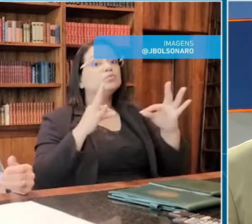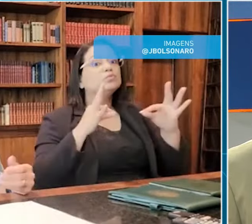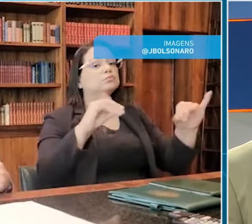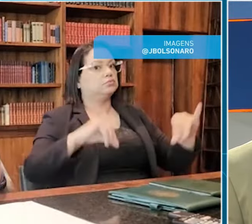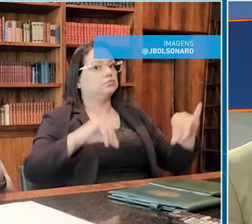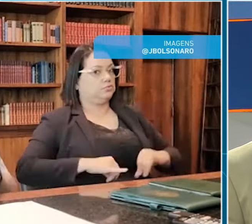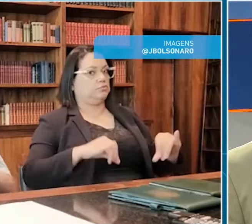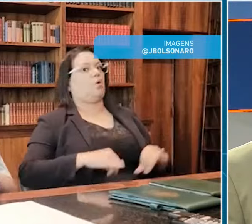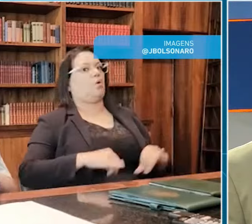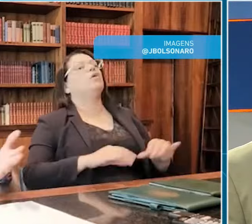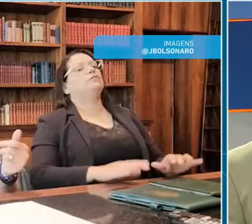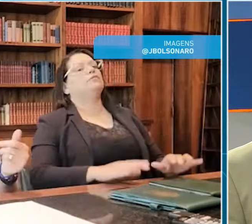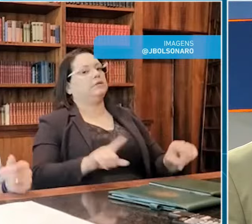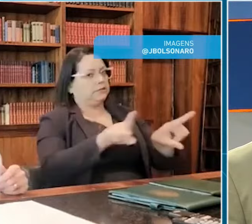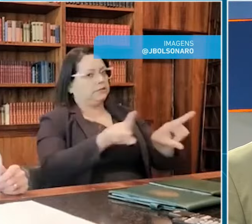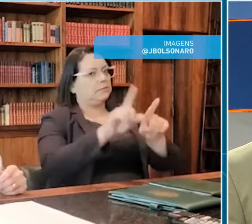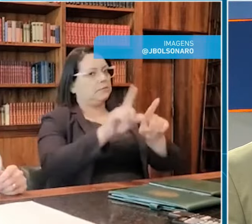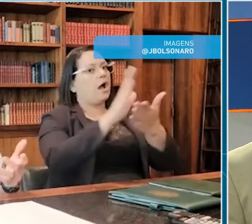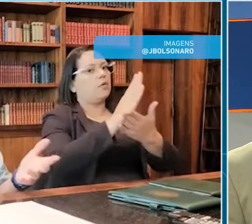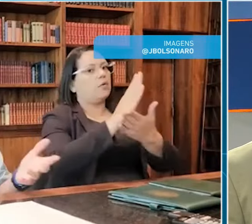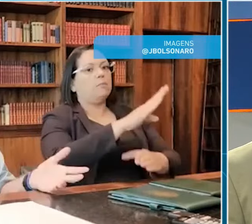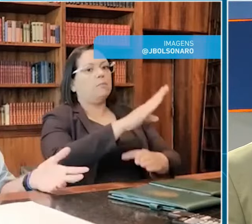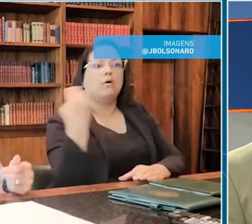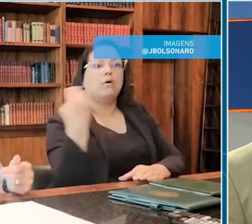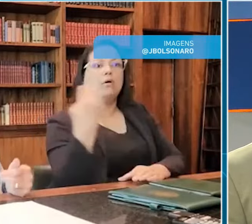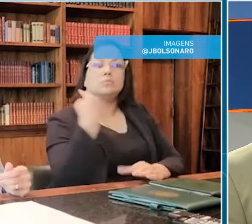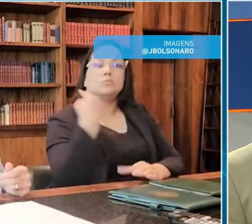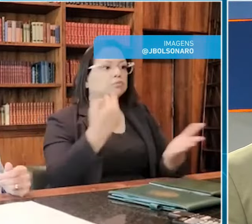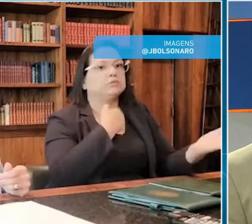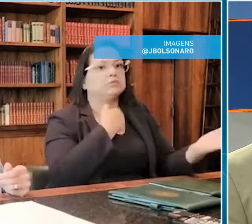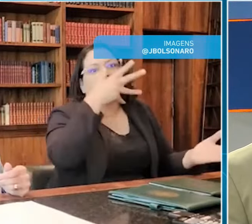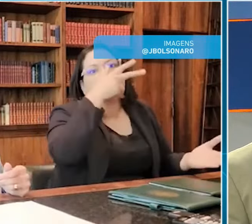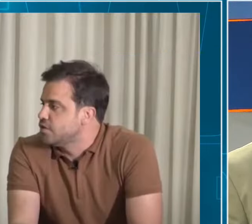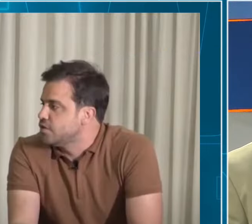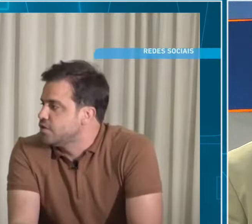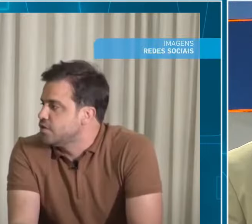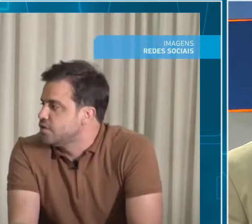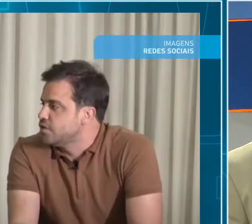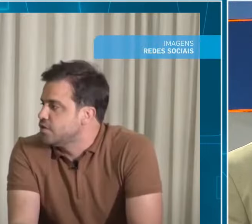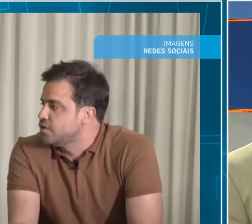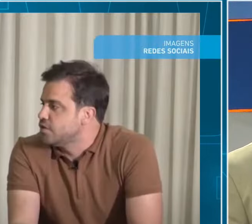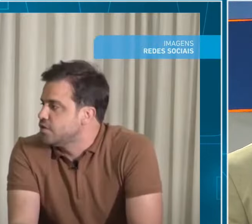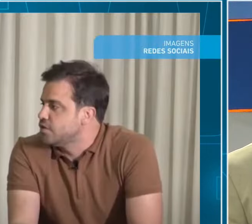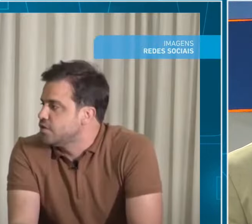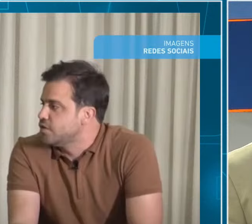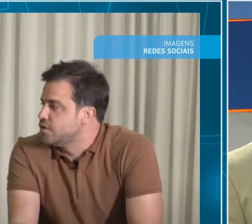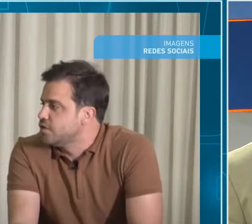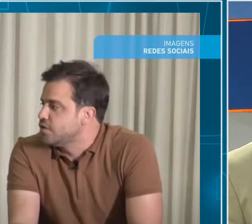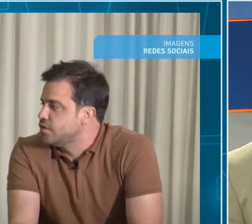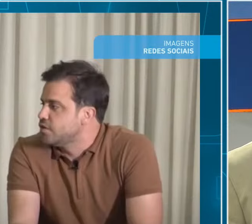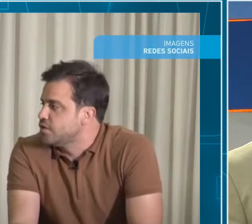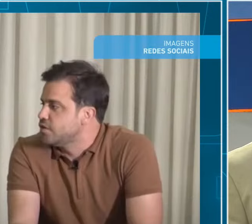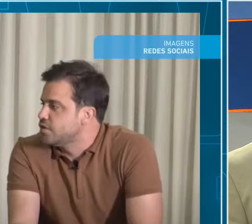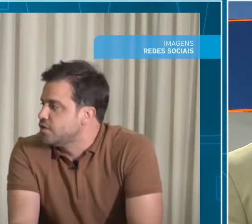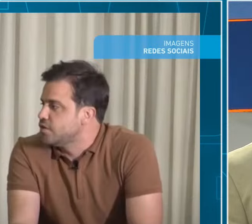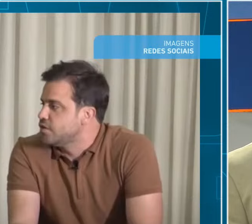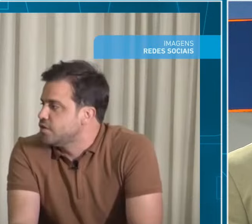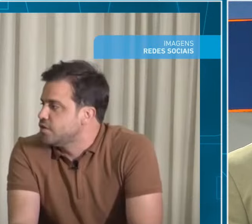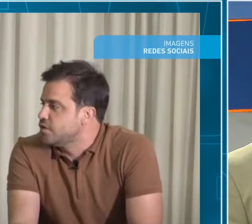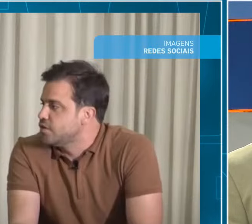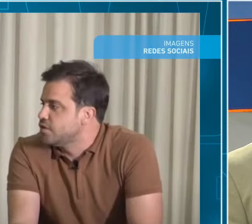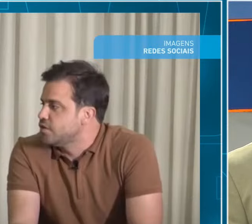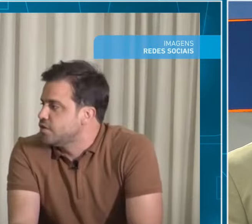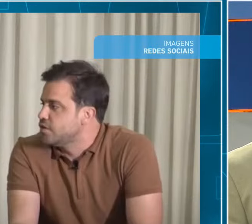deu um pix pra quem? A Polícia Federal revirou a lista de doadores e não tem nenhum pix dele na minha conta, naquela